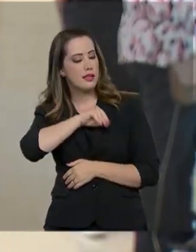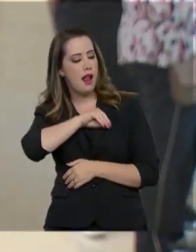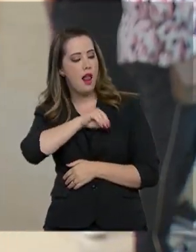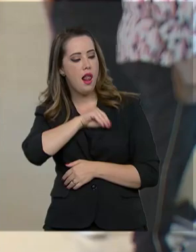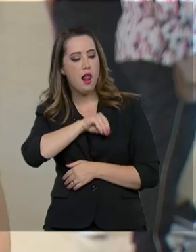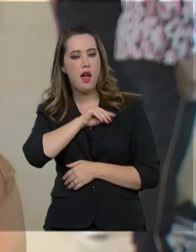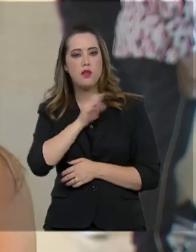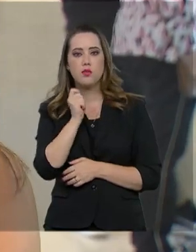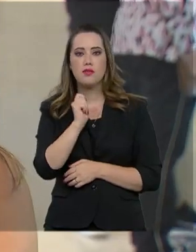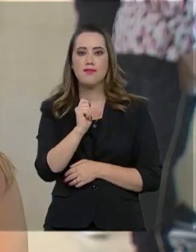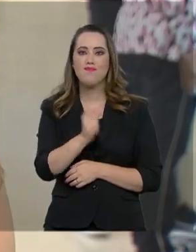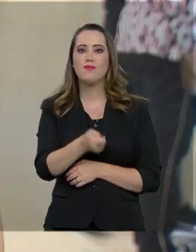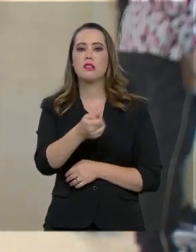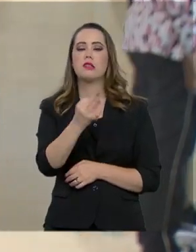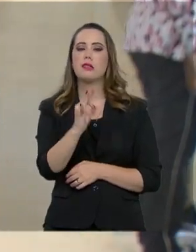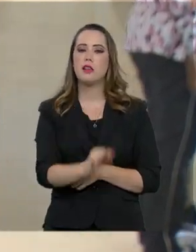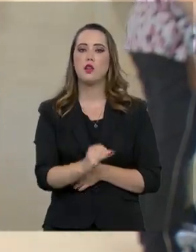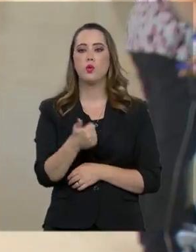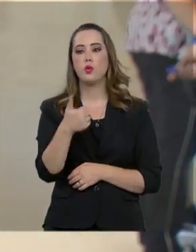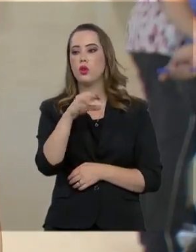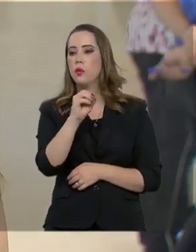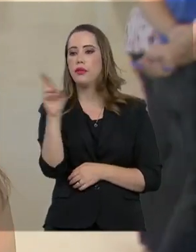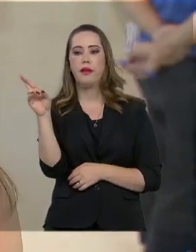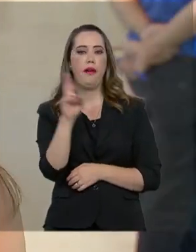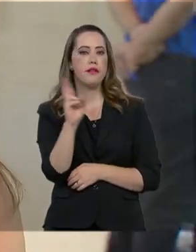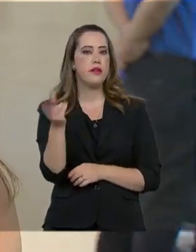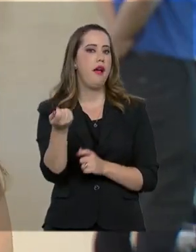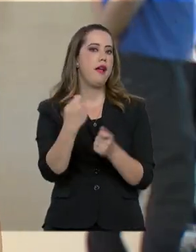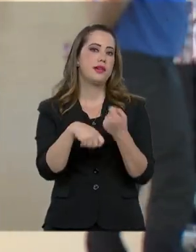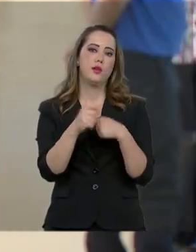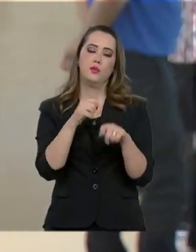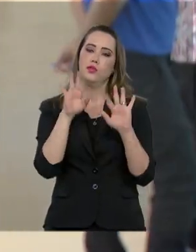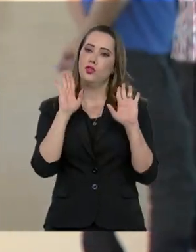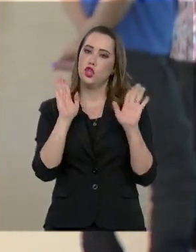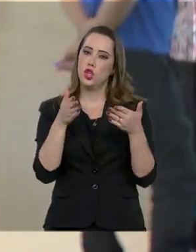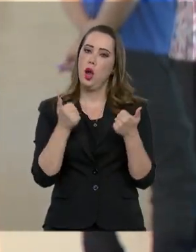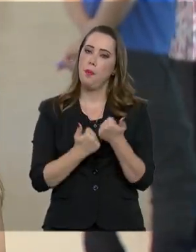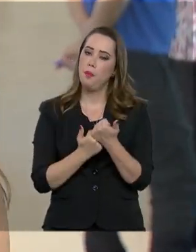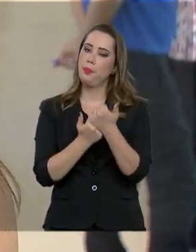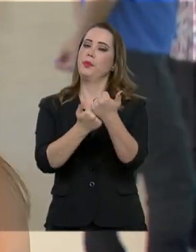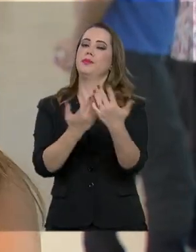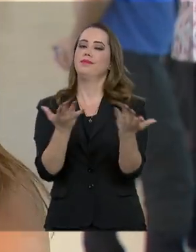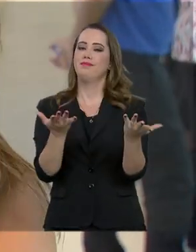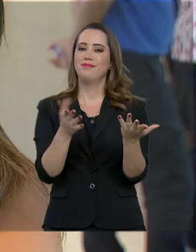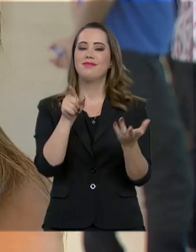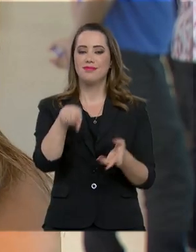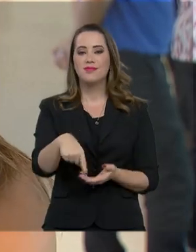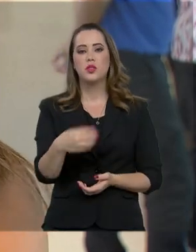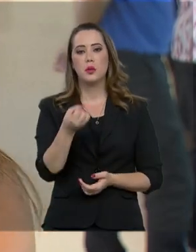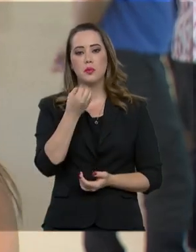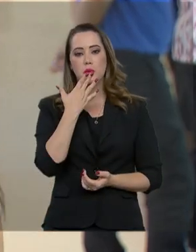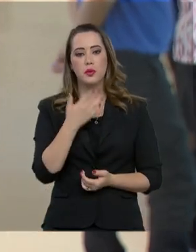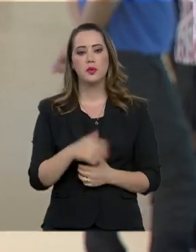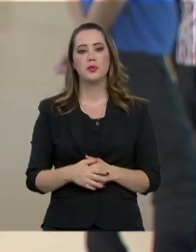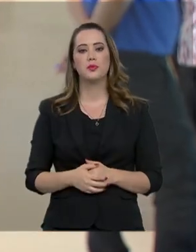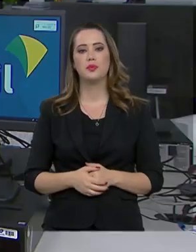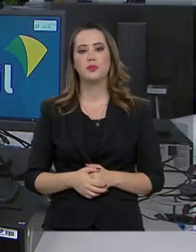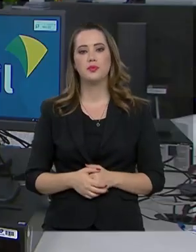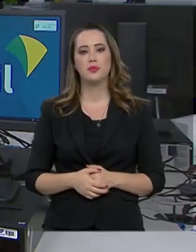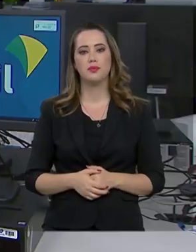uma renda fixa então qualquer r$10 que você economiza já já é brujas é pra você fazer outra